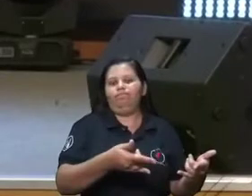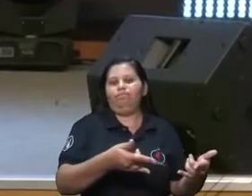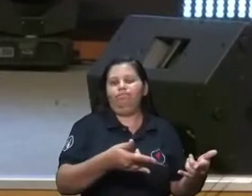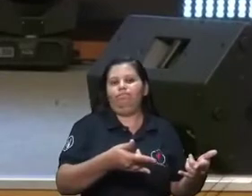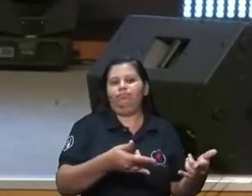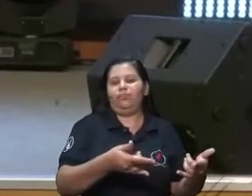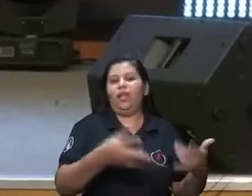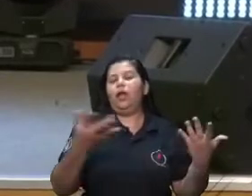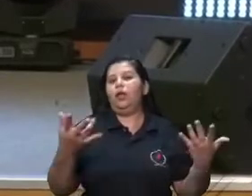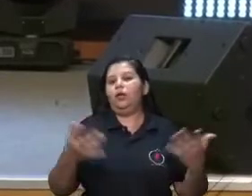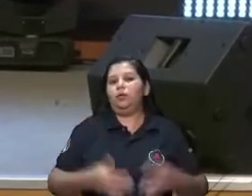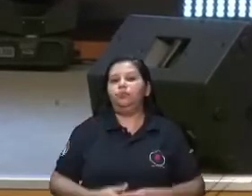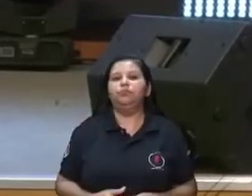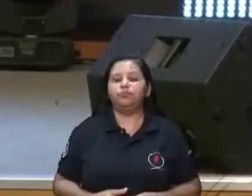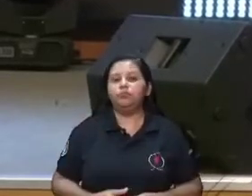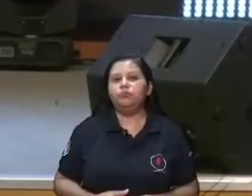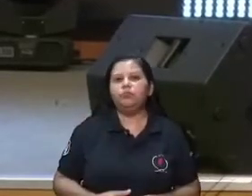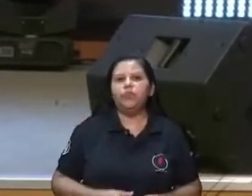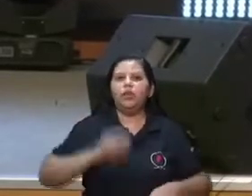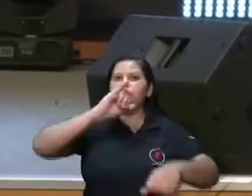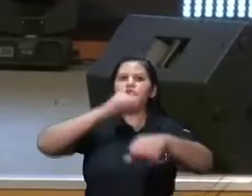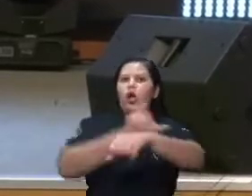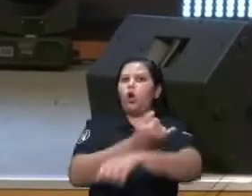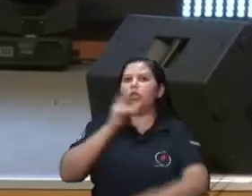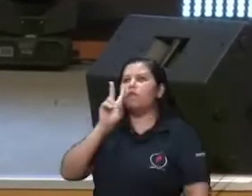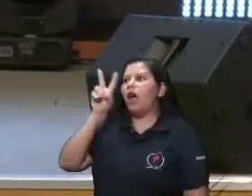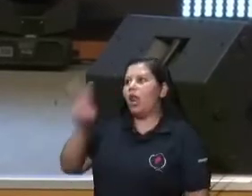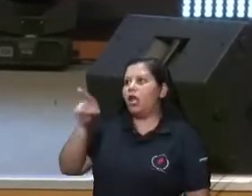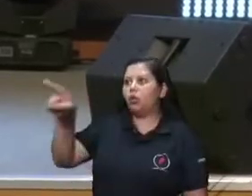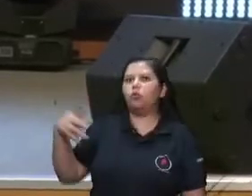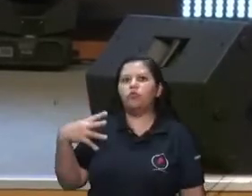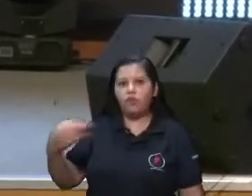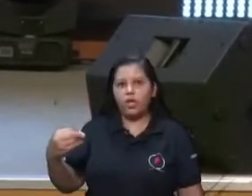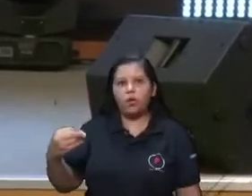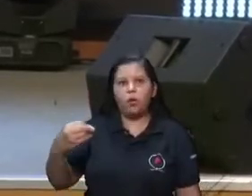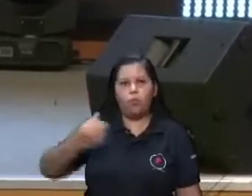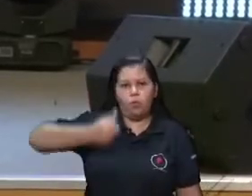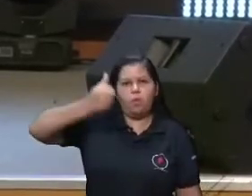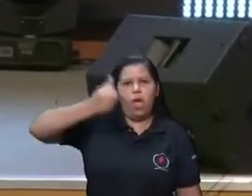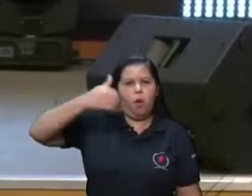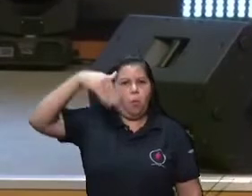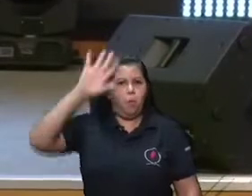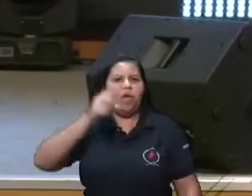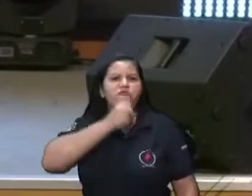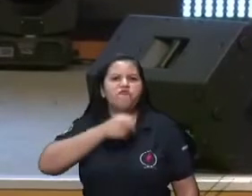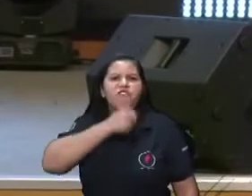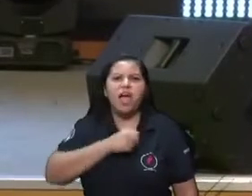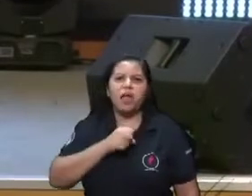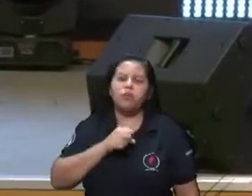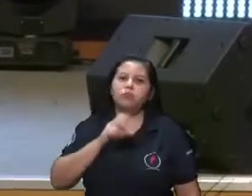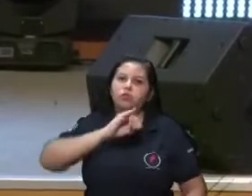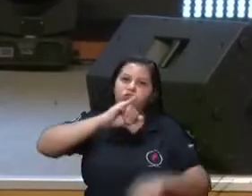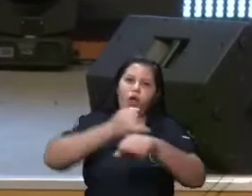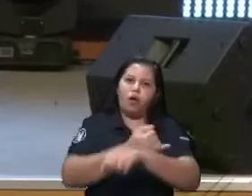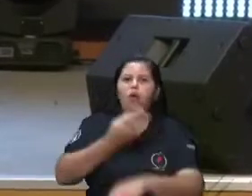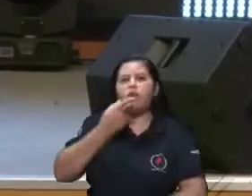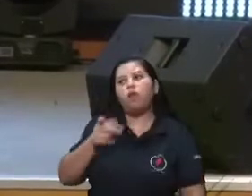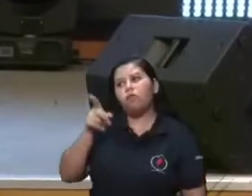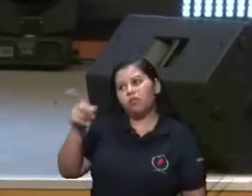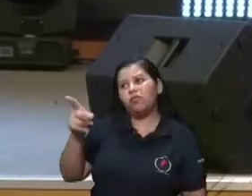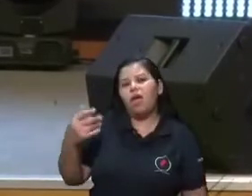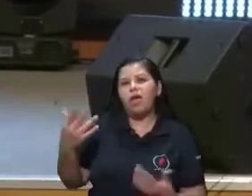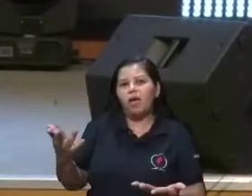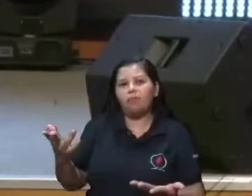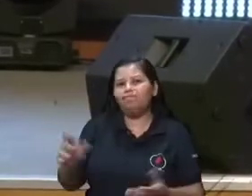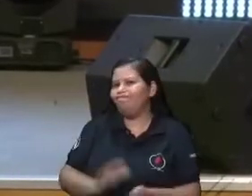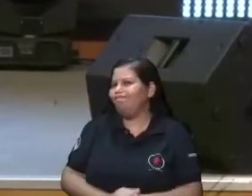Jacó está olhando para o seu filho primogênito e está dizendo a ele: você deveria ter sido, mas não foi. Você frustrou